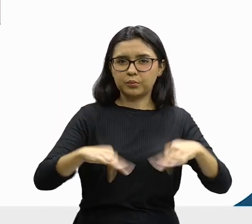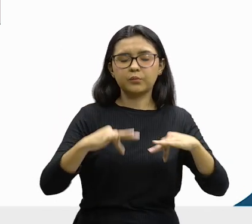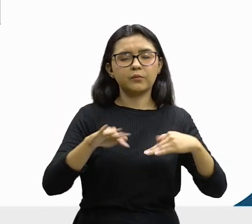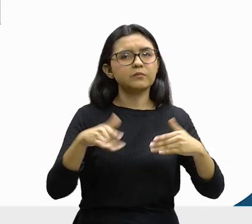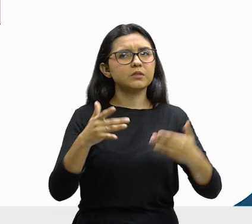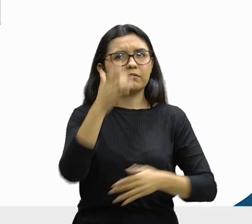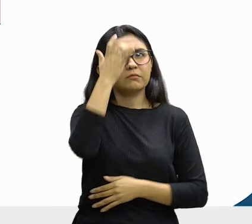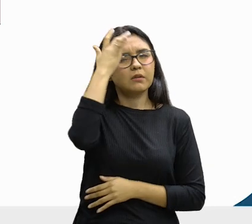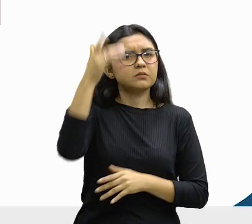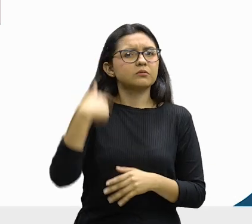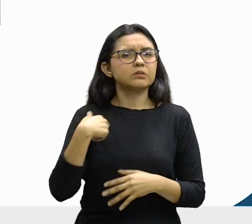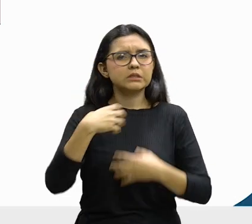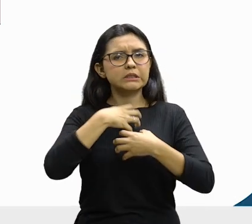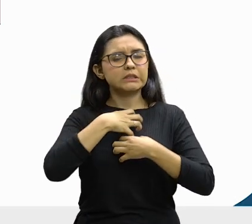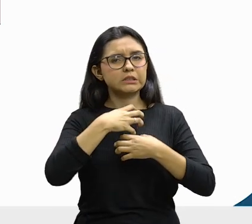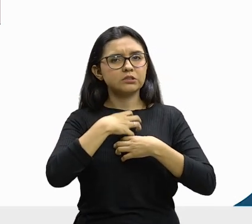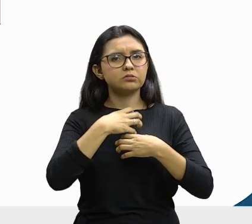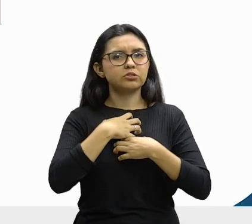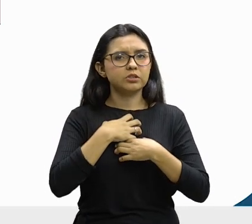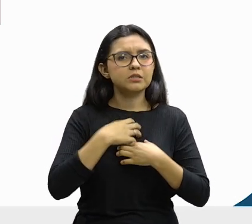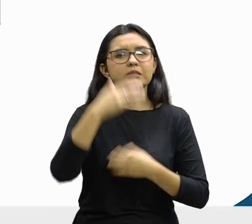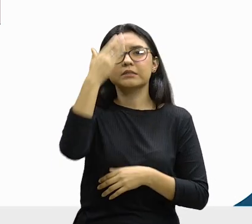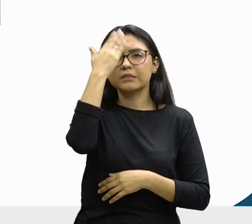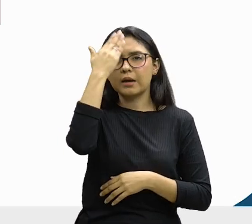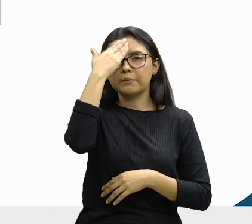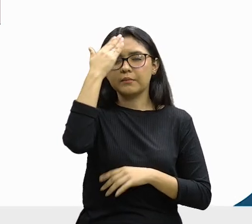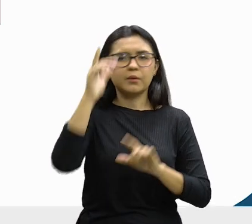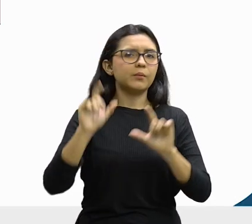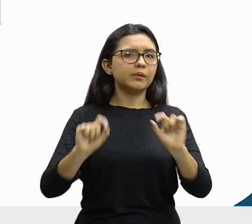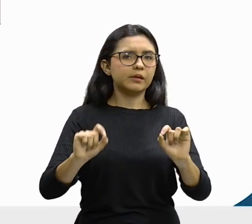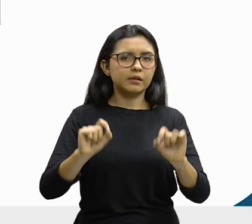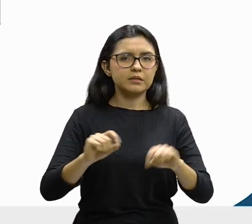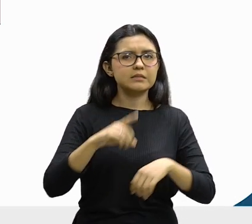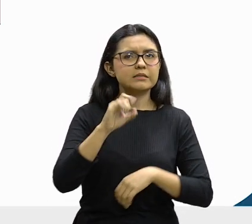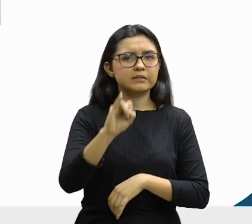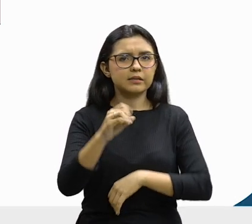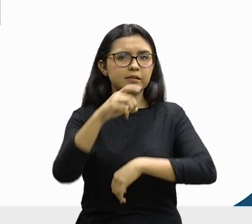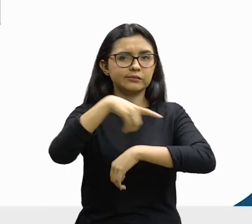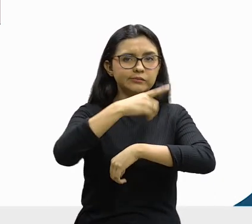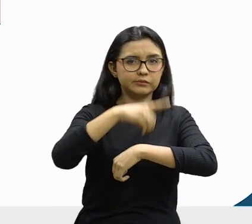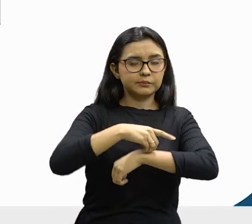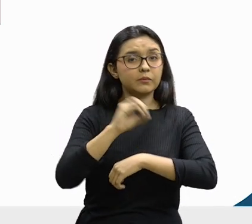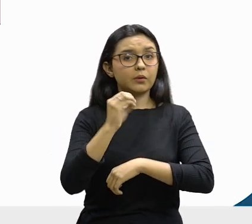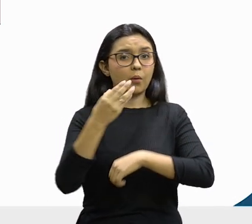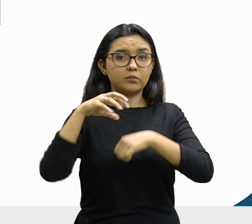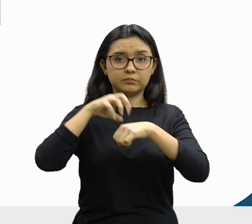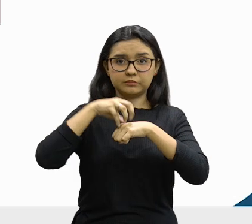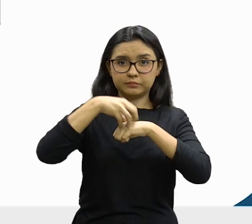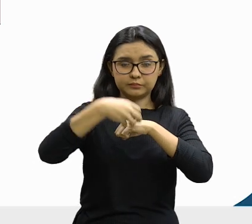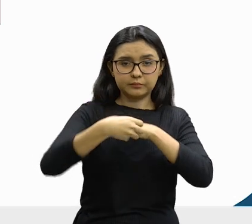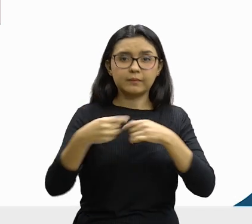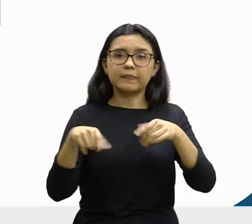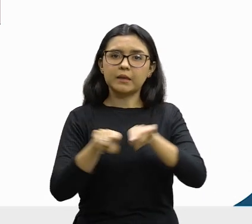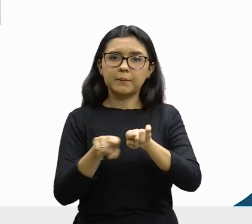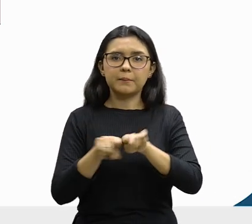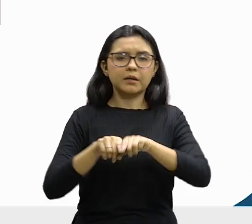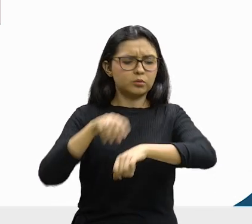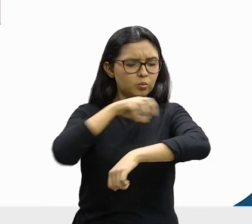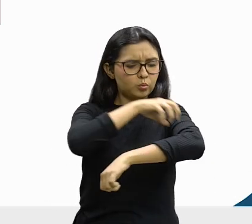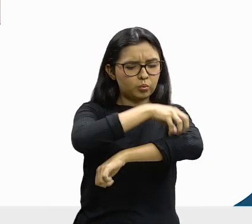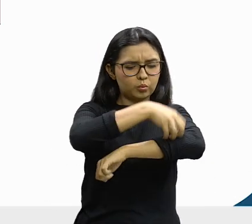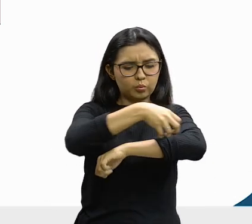você identificar quando as dores são mais severas entre ser dengue e chikungunya, certo? Manchas na pele.